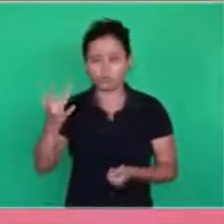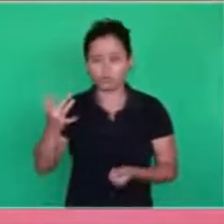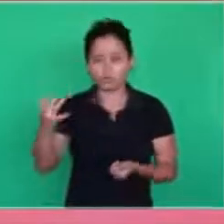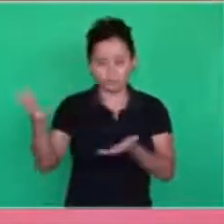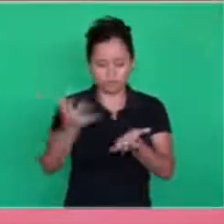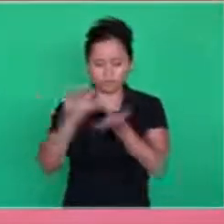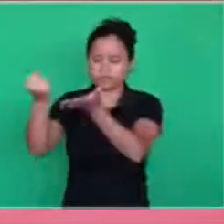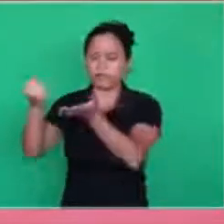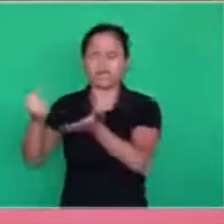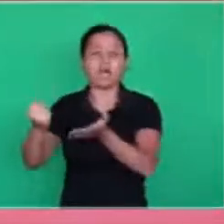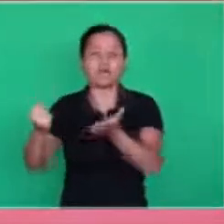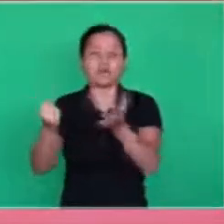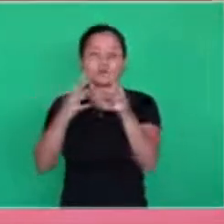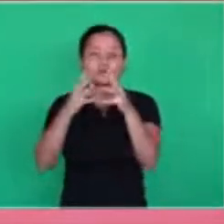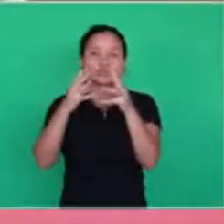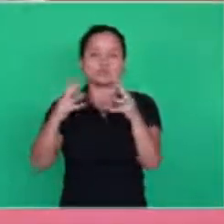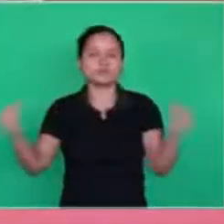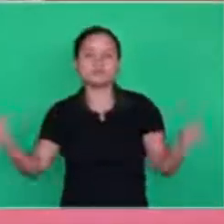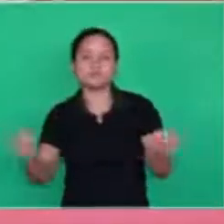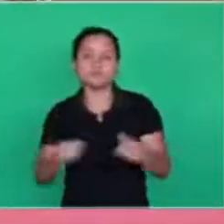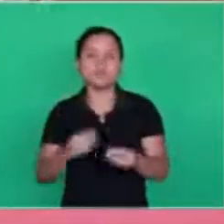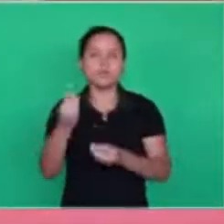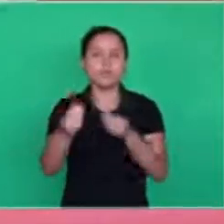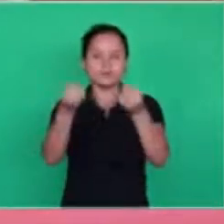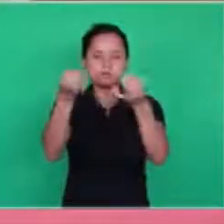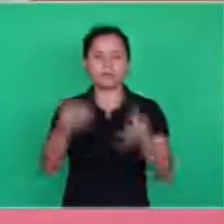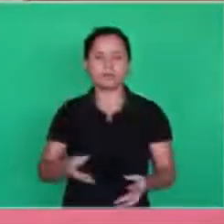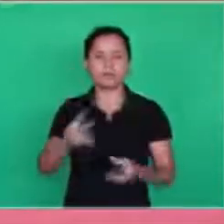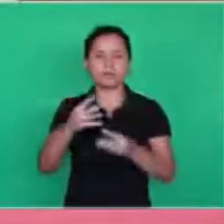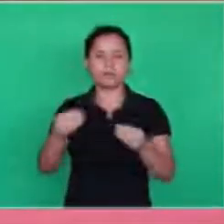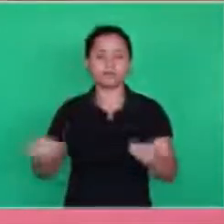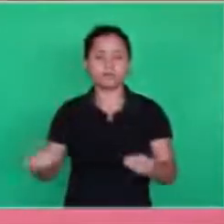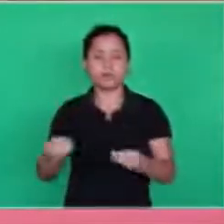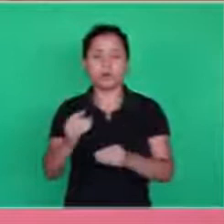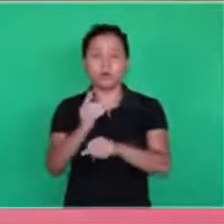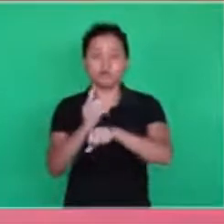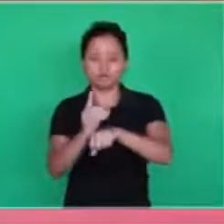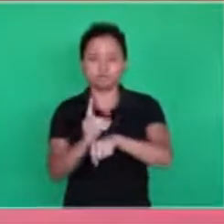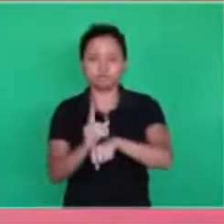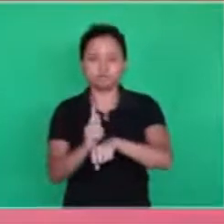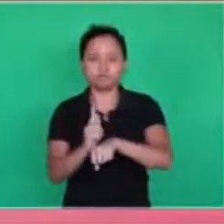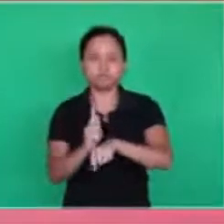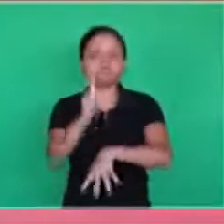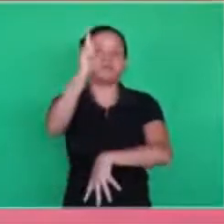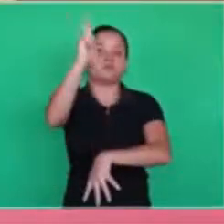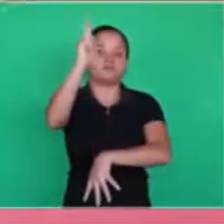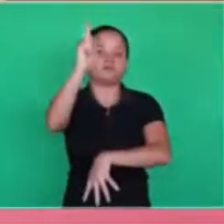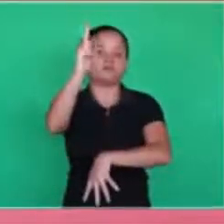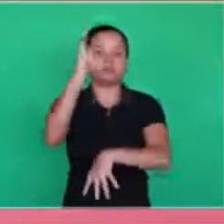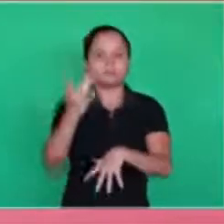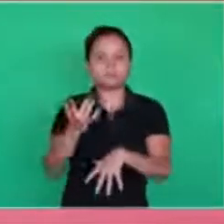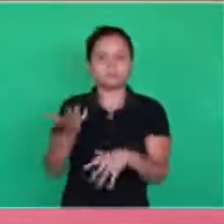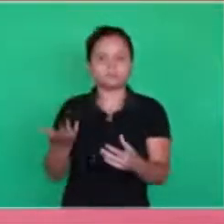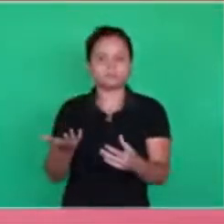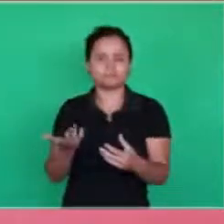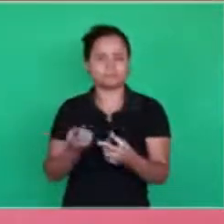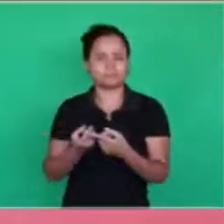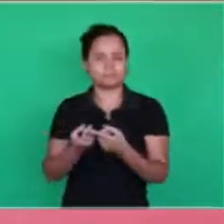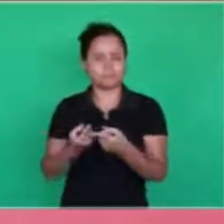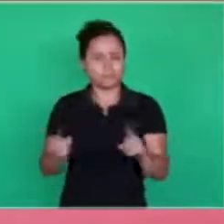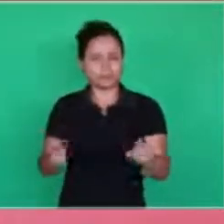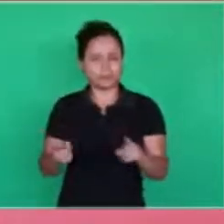dizer. Mas os crentes, apesar daqueles que vão ficar, eles vão ter que falar a verdade.